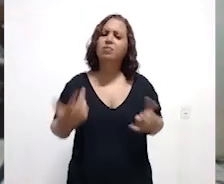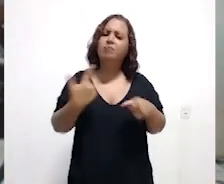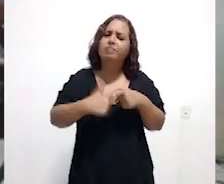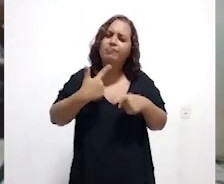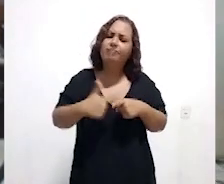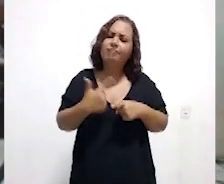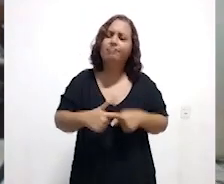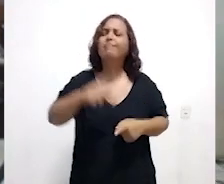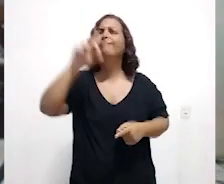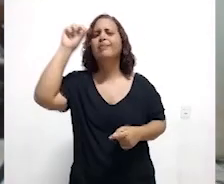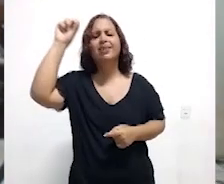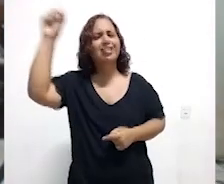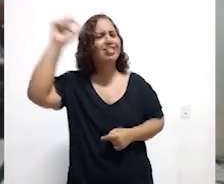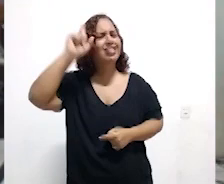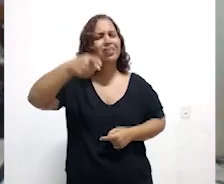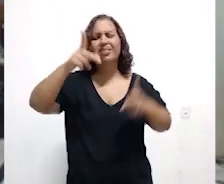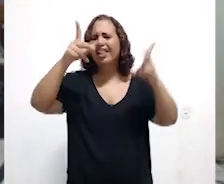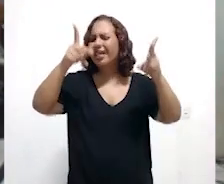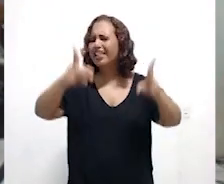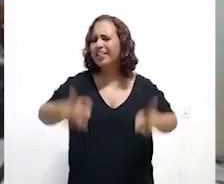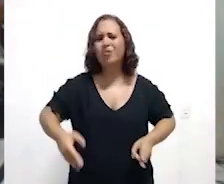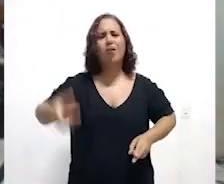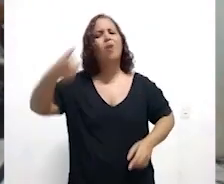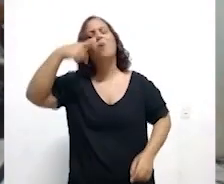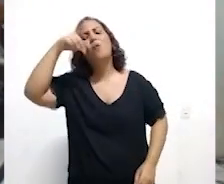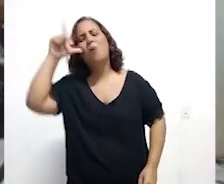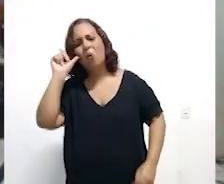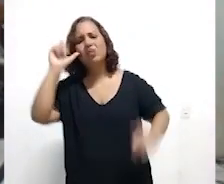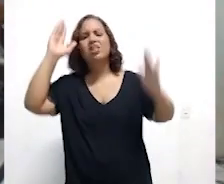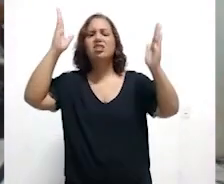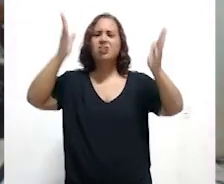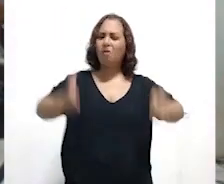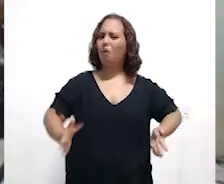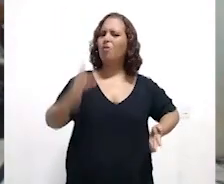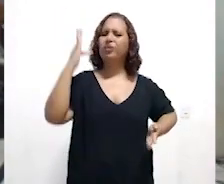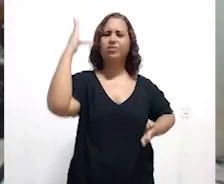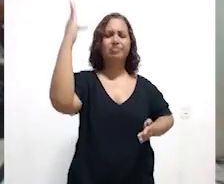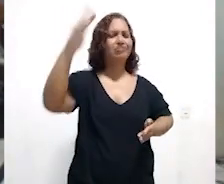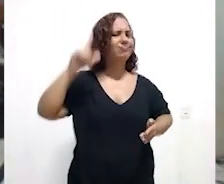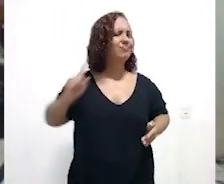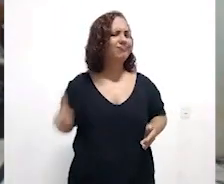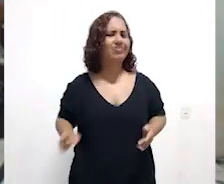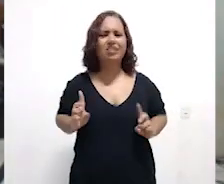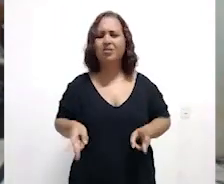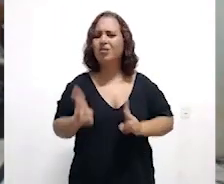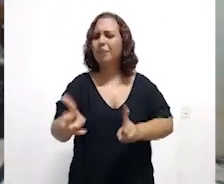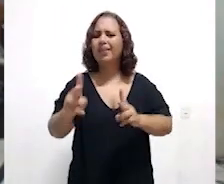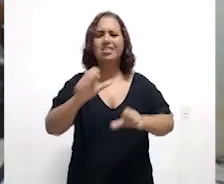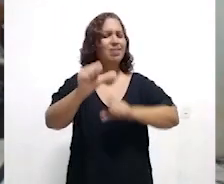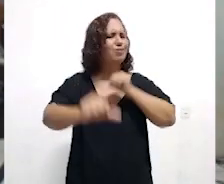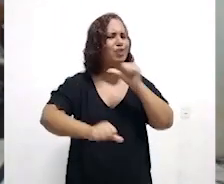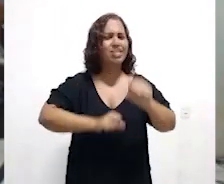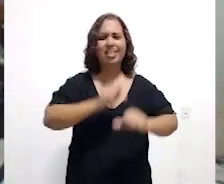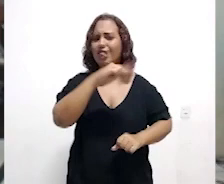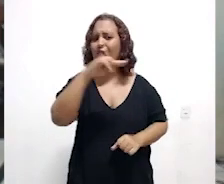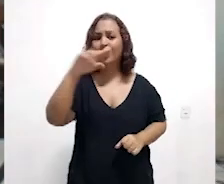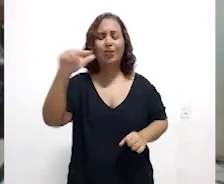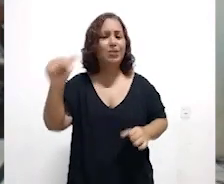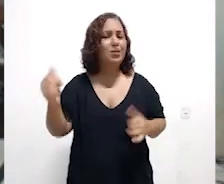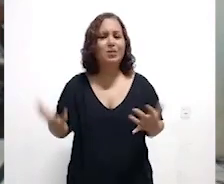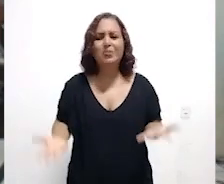Porque Deus é o mesmo ontem, hoje e eternamente. Ele não muda. E